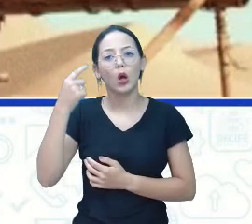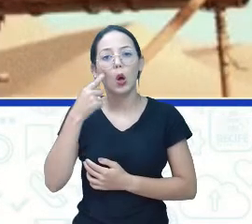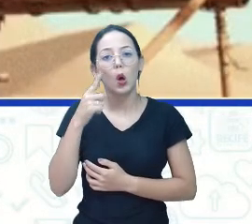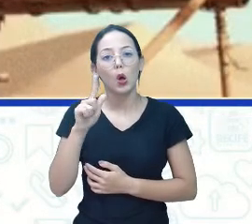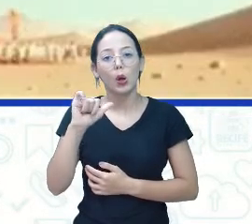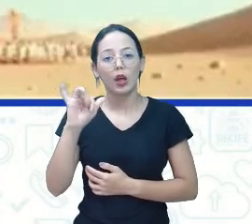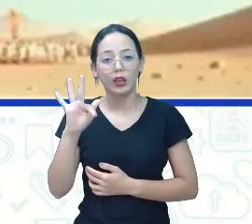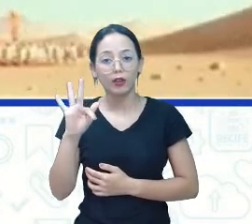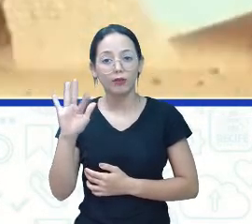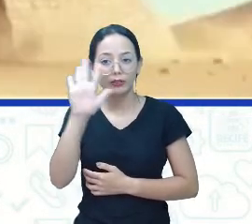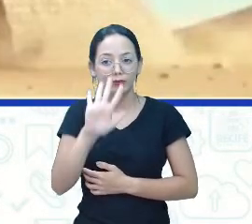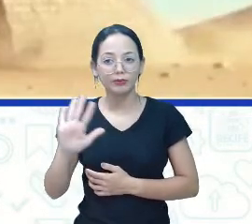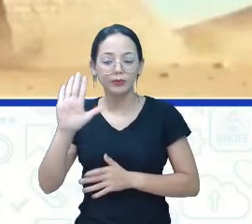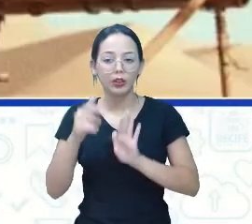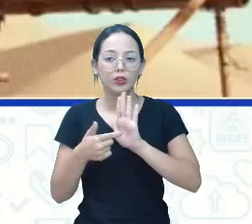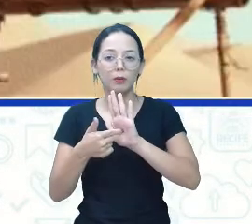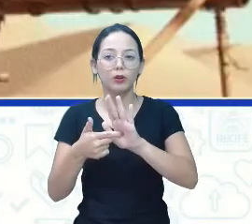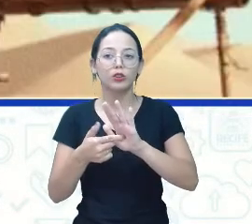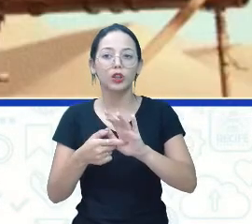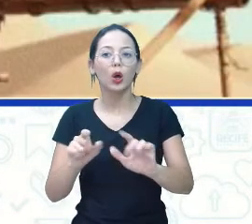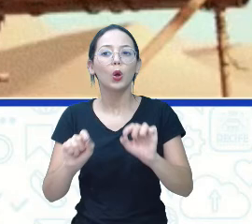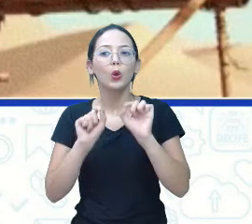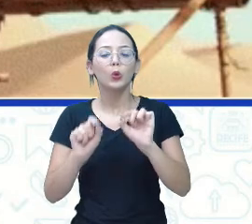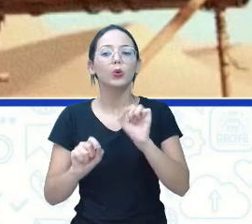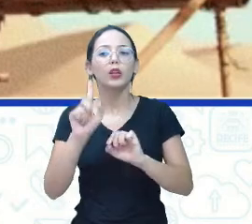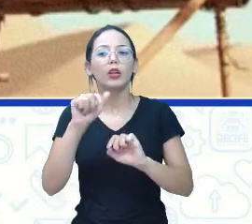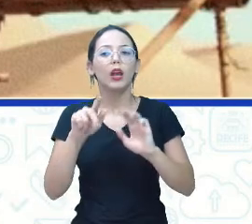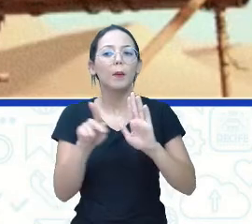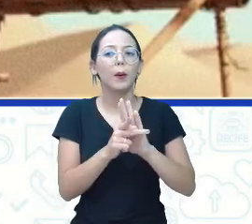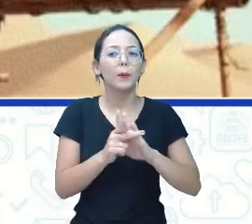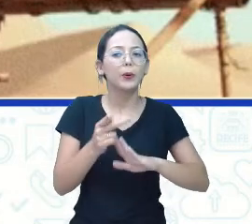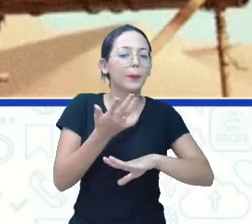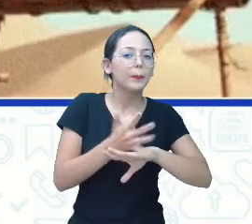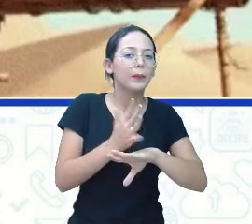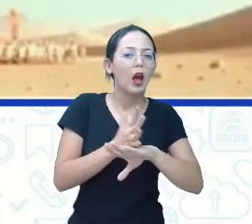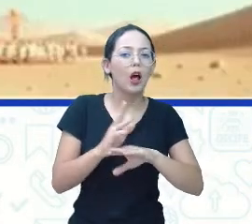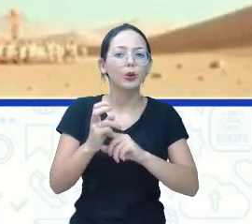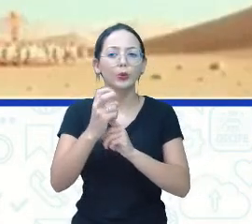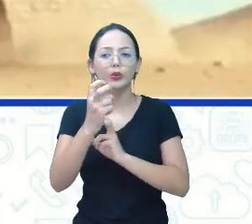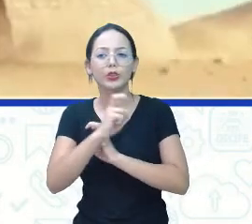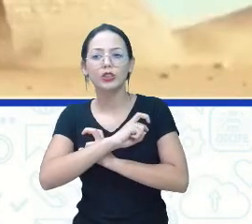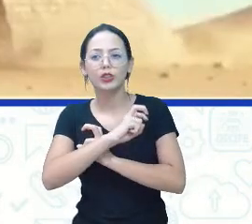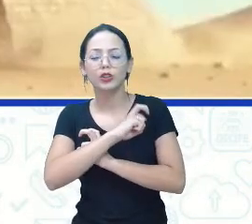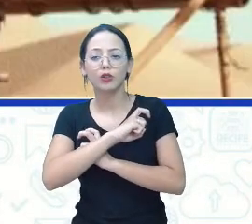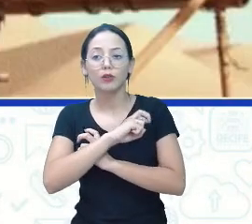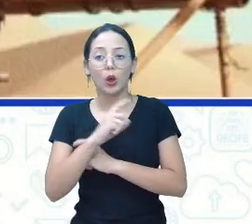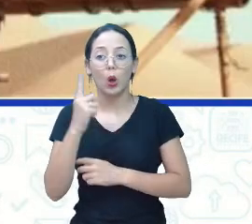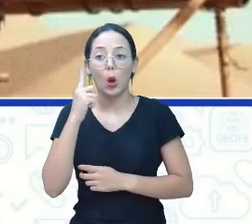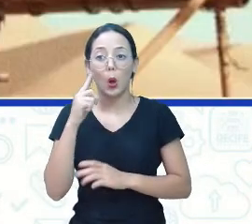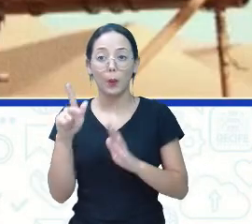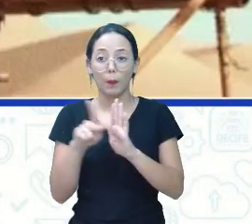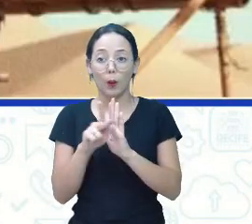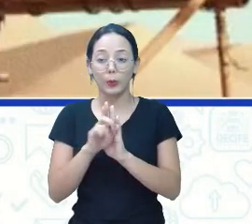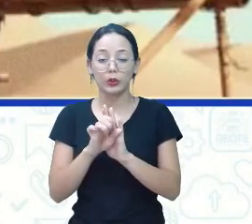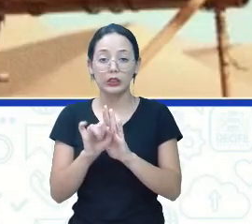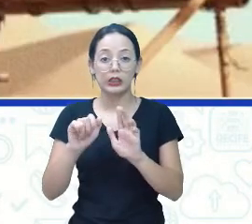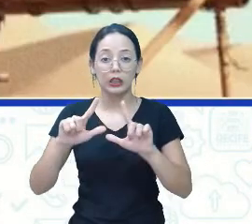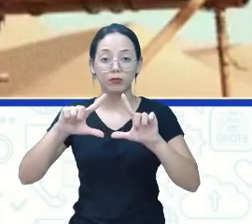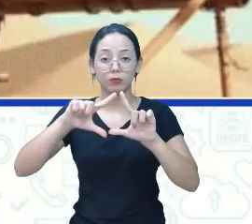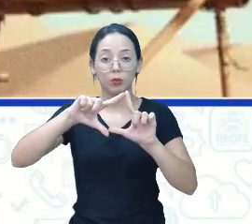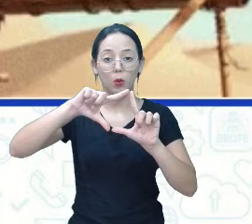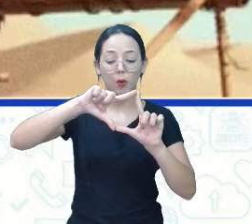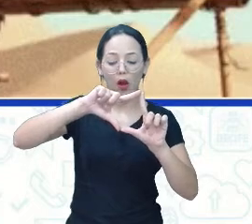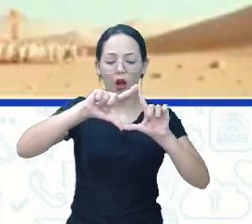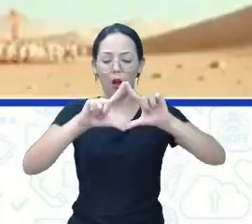aí mostra um pouco do que seria o prático dos egípcios, né? Ou seja, a pirâmide no plano ali, se você vira o plano, vira